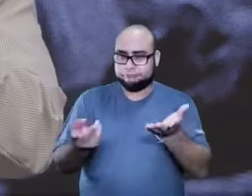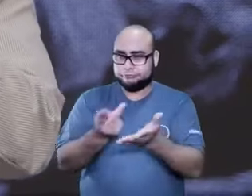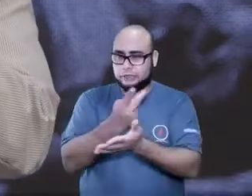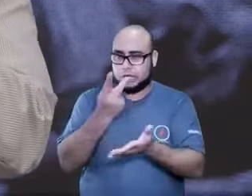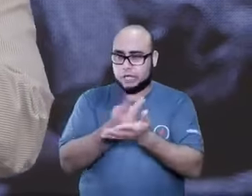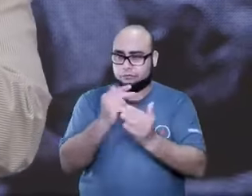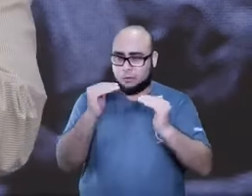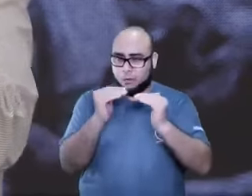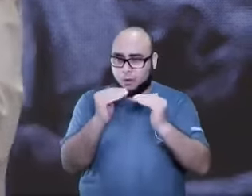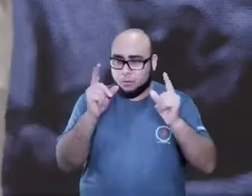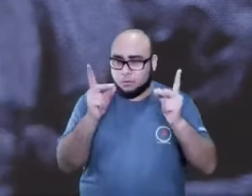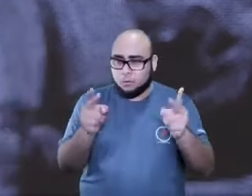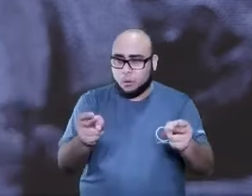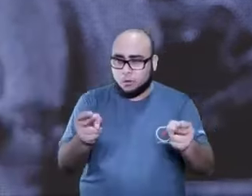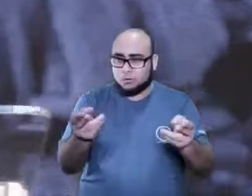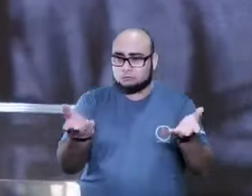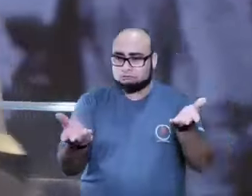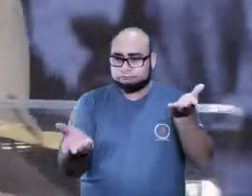opa,